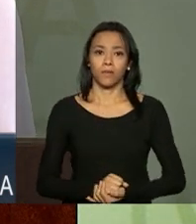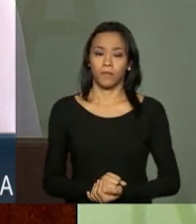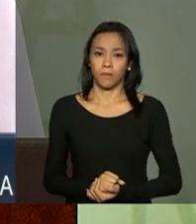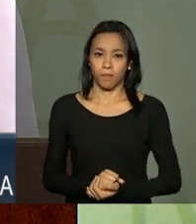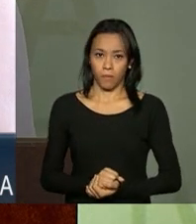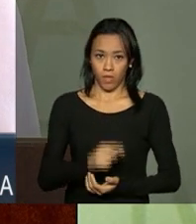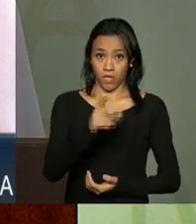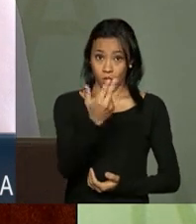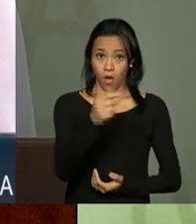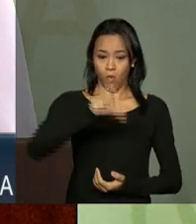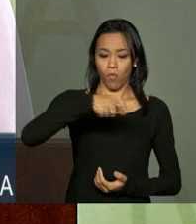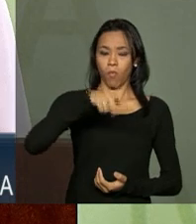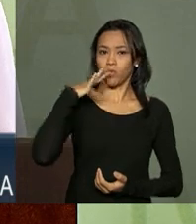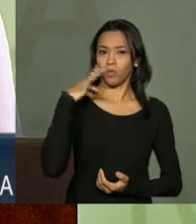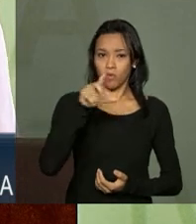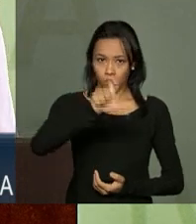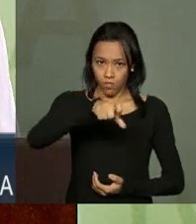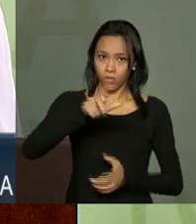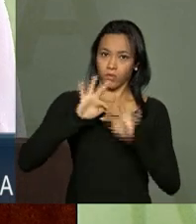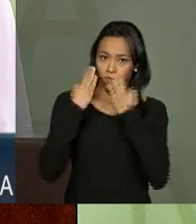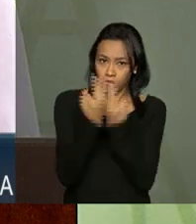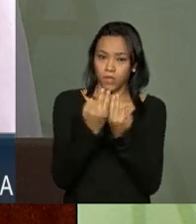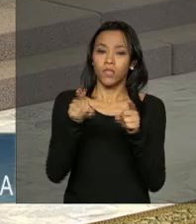o Bolsa Família e o Minha Casa Minha Vida.